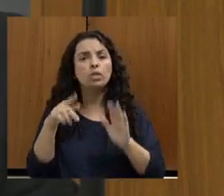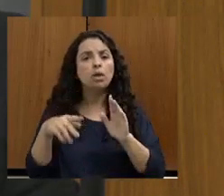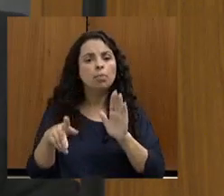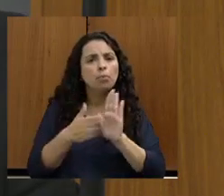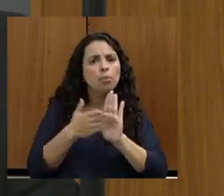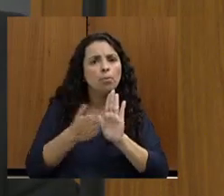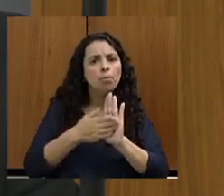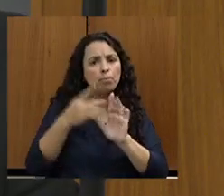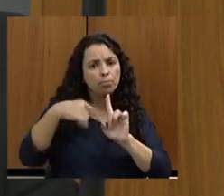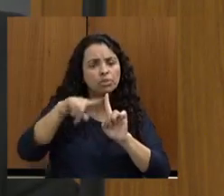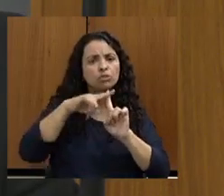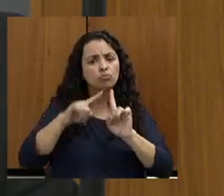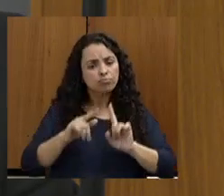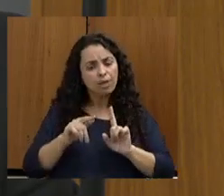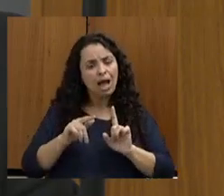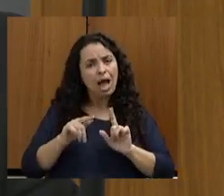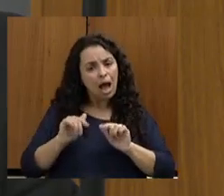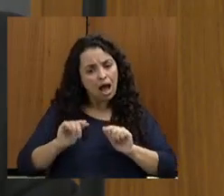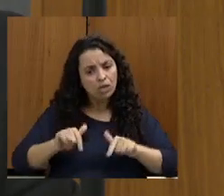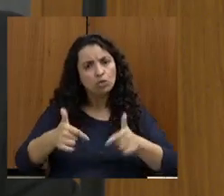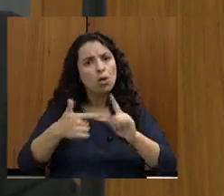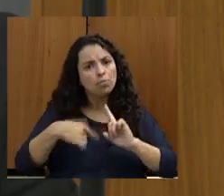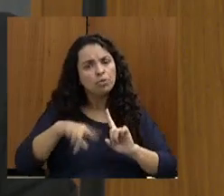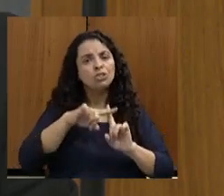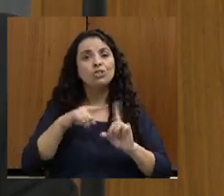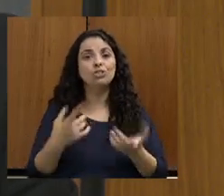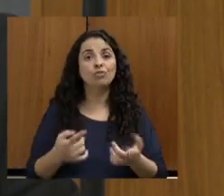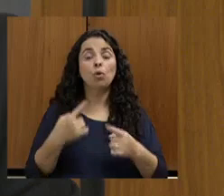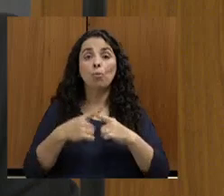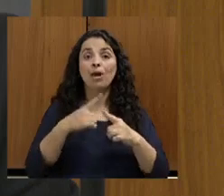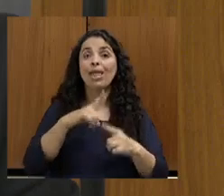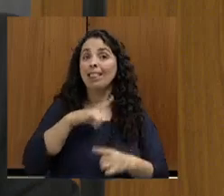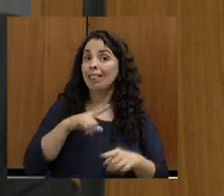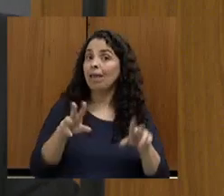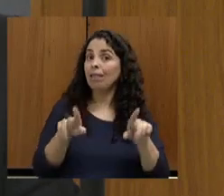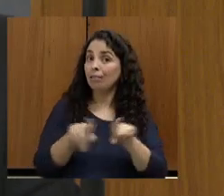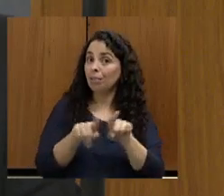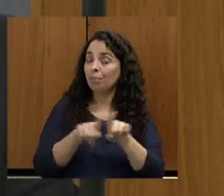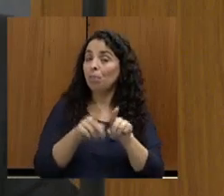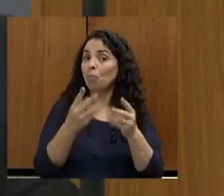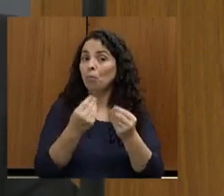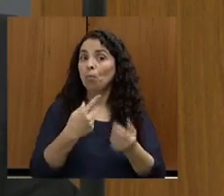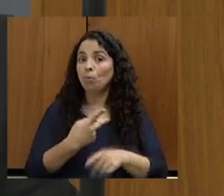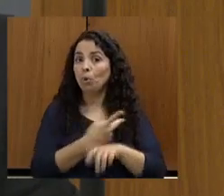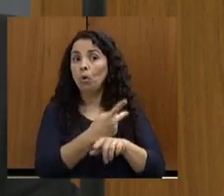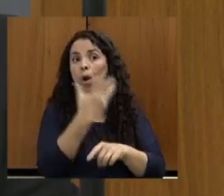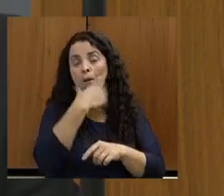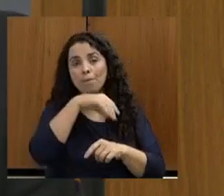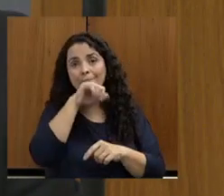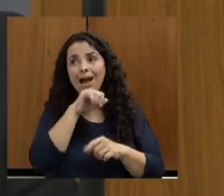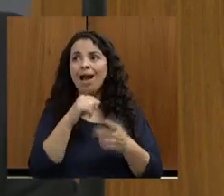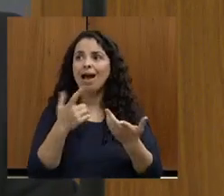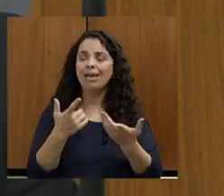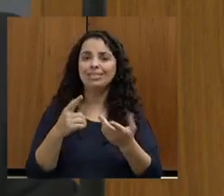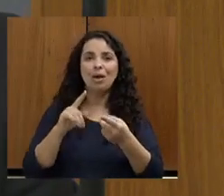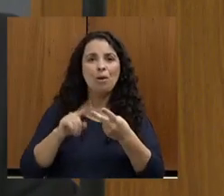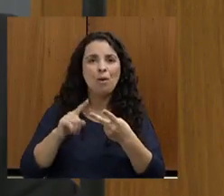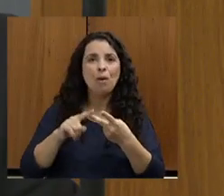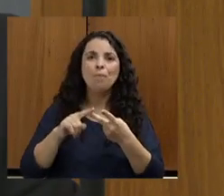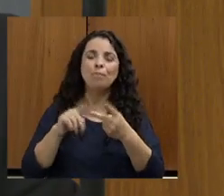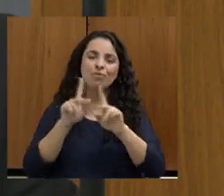os pais, porque a gente tem muita demanda também de pais e mesmo dos profissionais, os professores, os funcionários